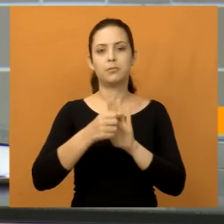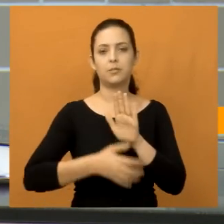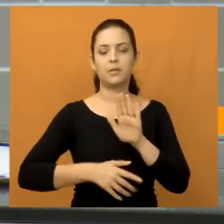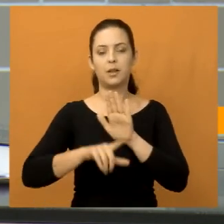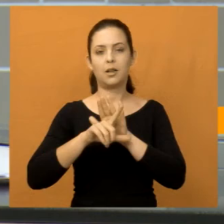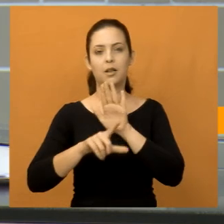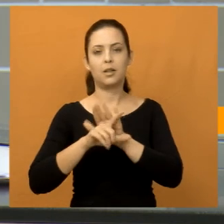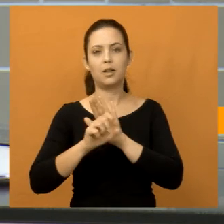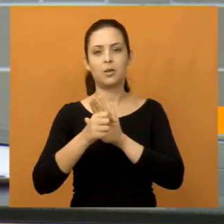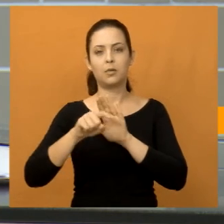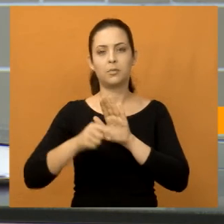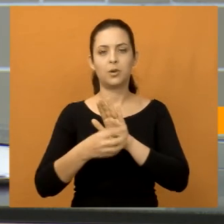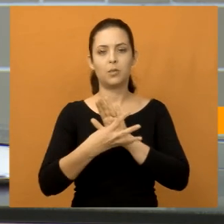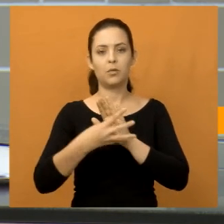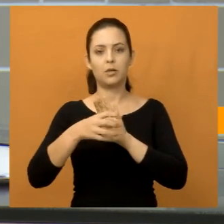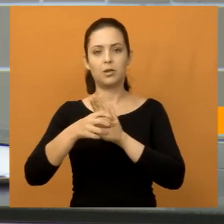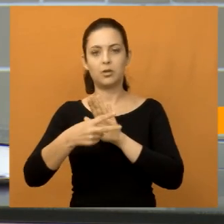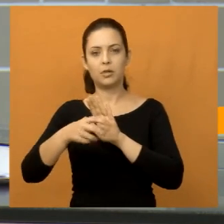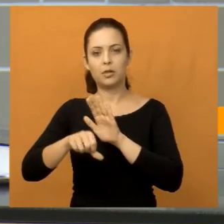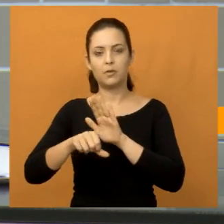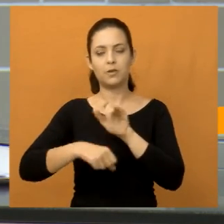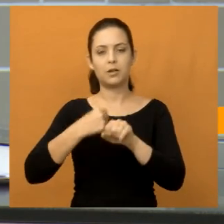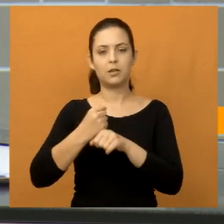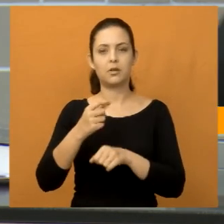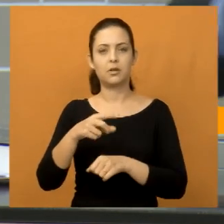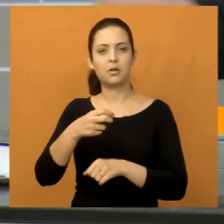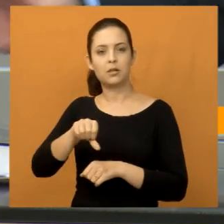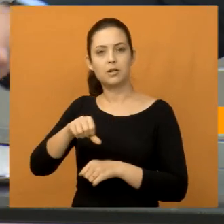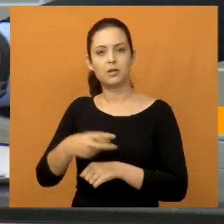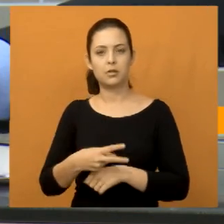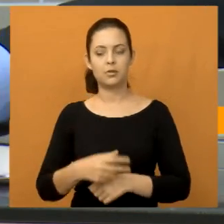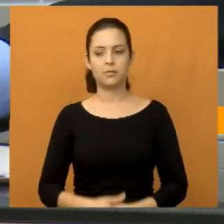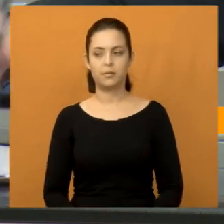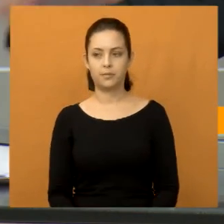Lei nº 8.429, de 92.